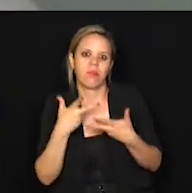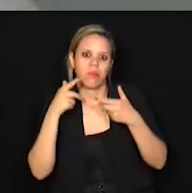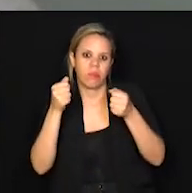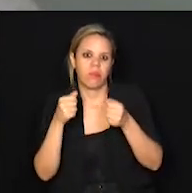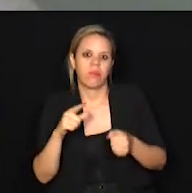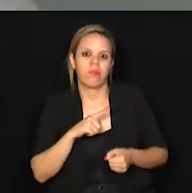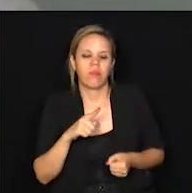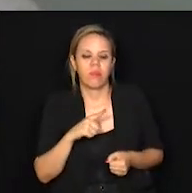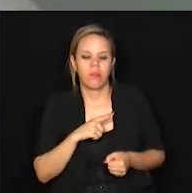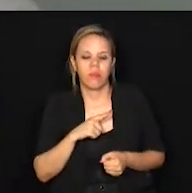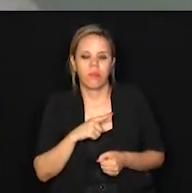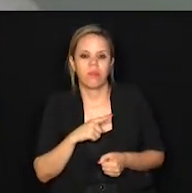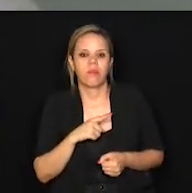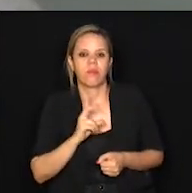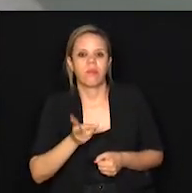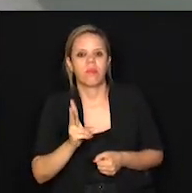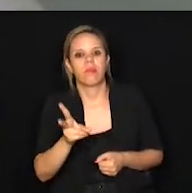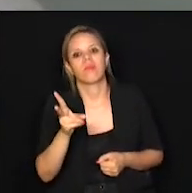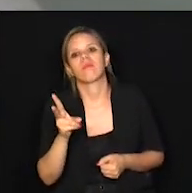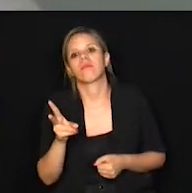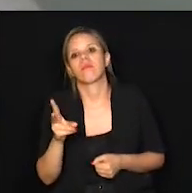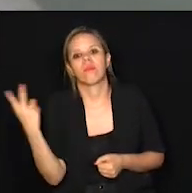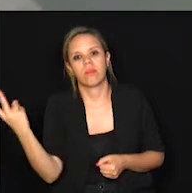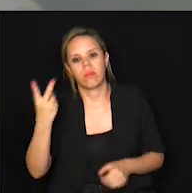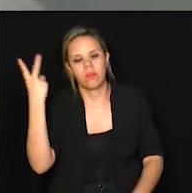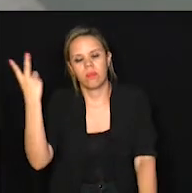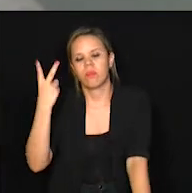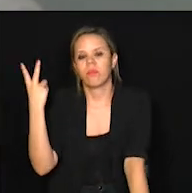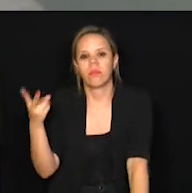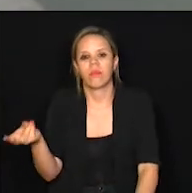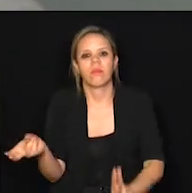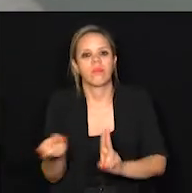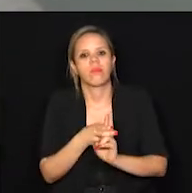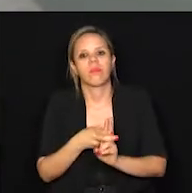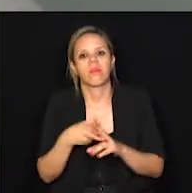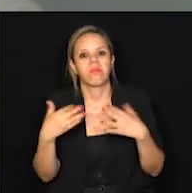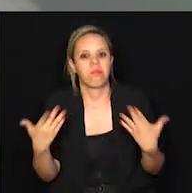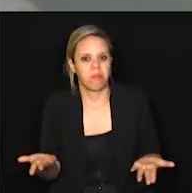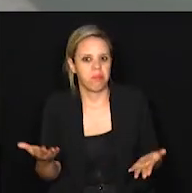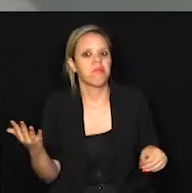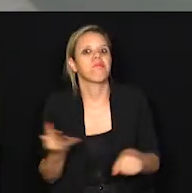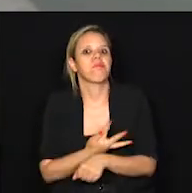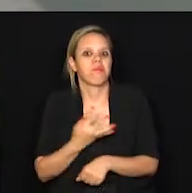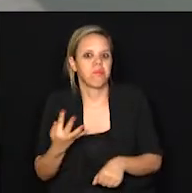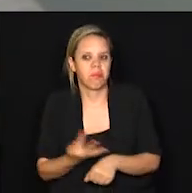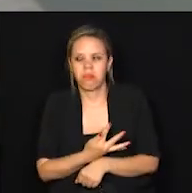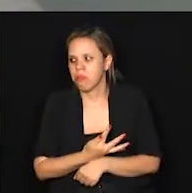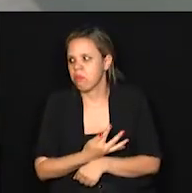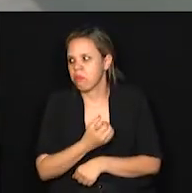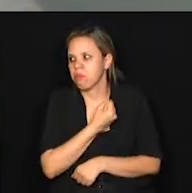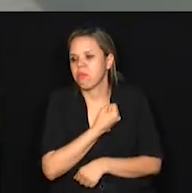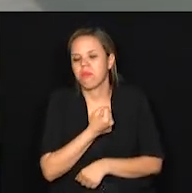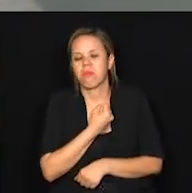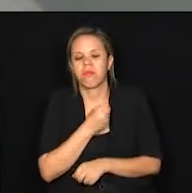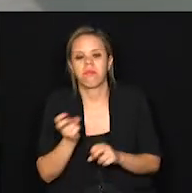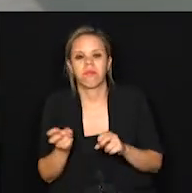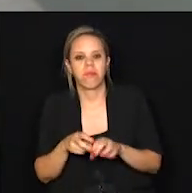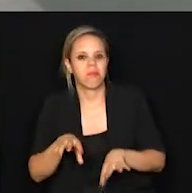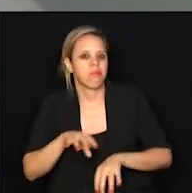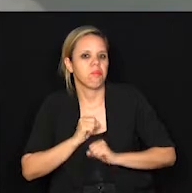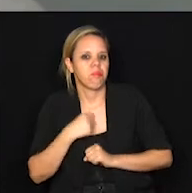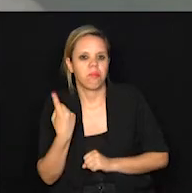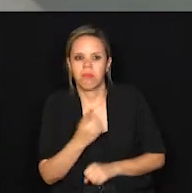de ações que a educação, a partir dessas aulas remotas, poderiam sinalizar para os seus alunos e